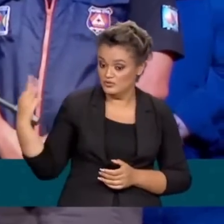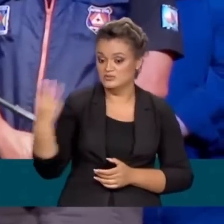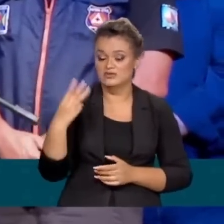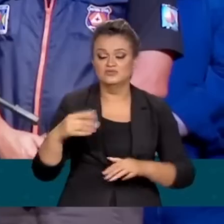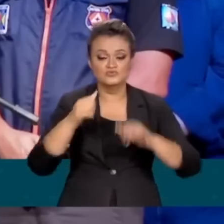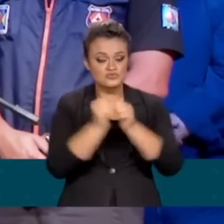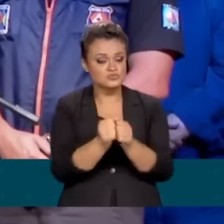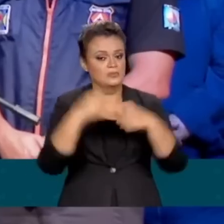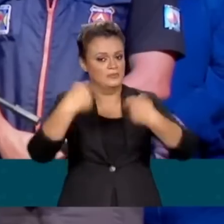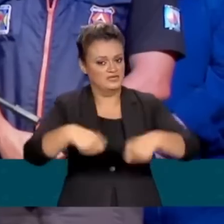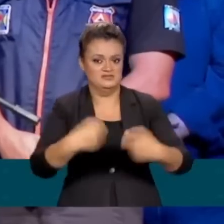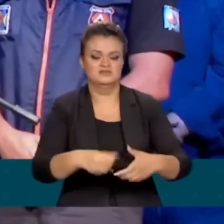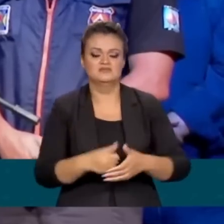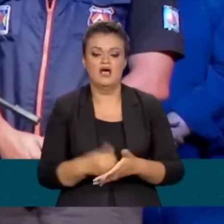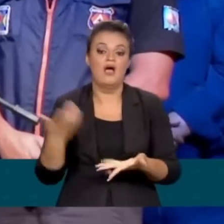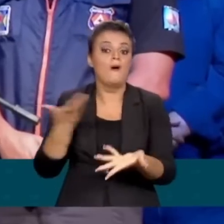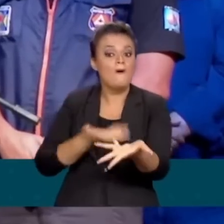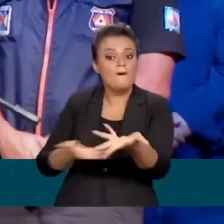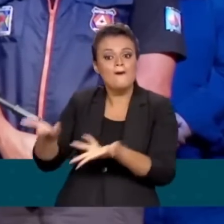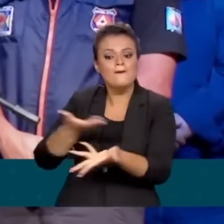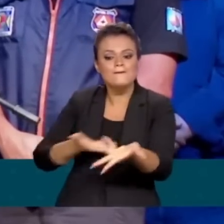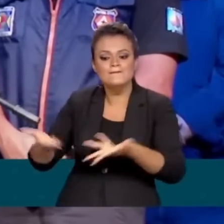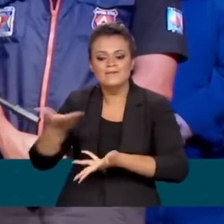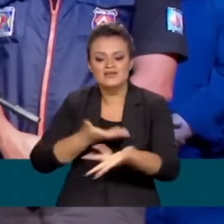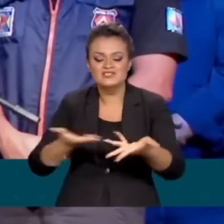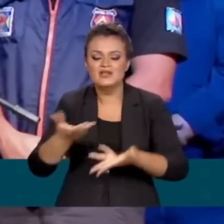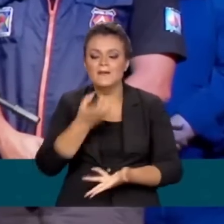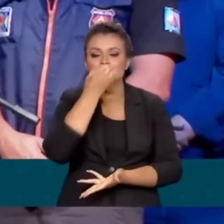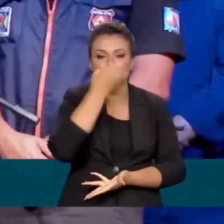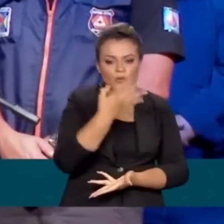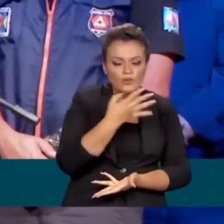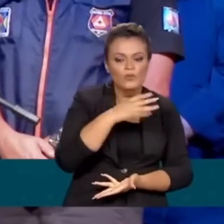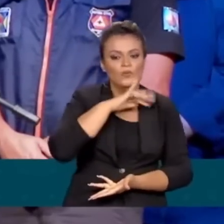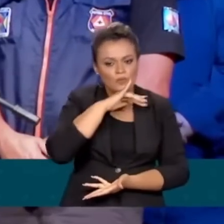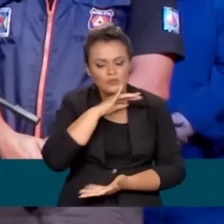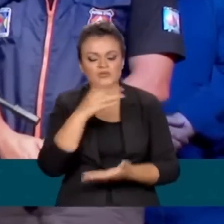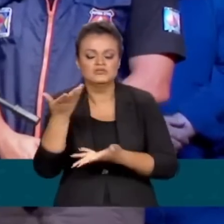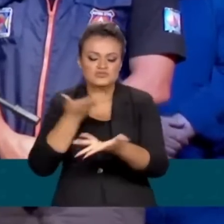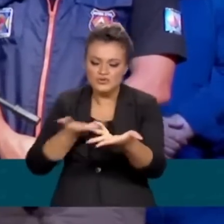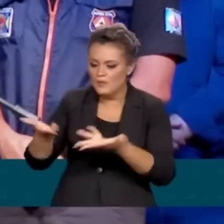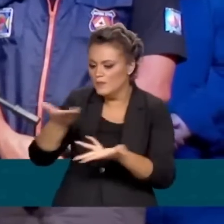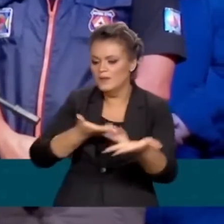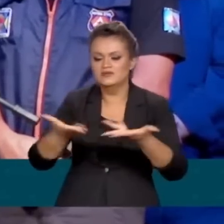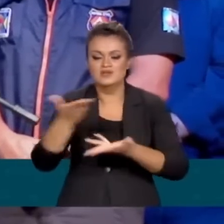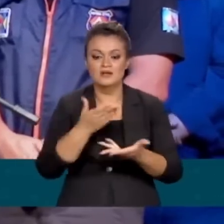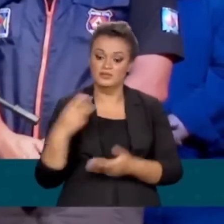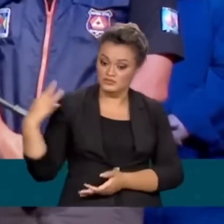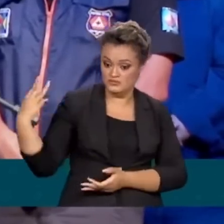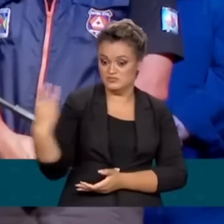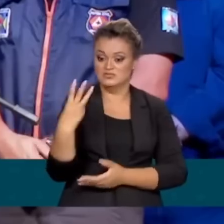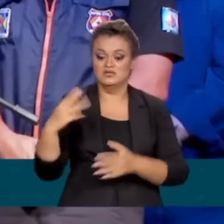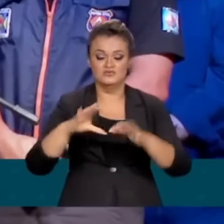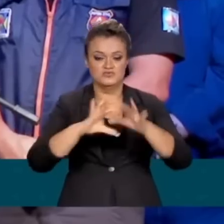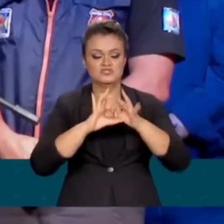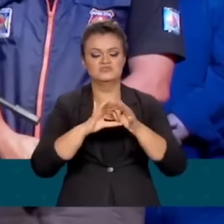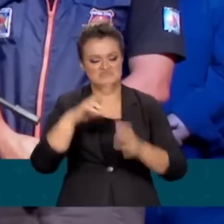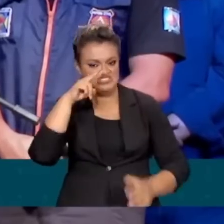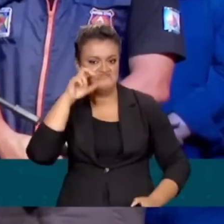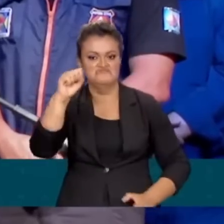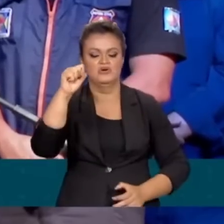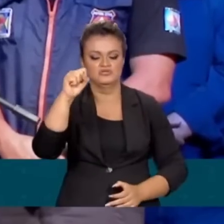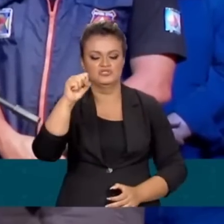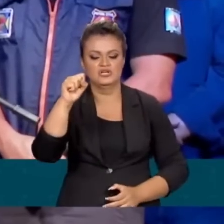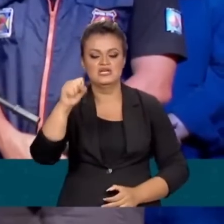é por isso que nós estamos compartilhar as coisas boas as coisas ruins porque juntos nós seremos muito mais forte